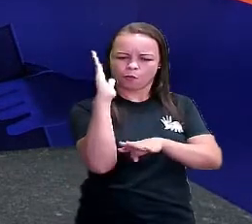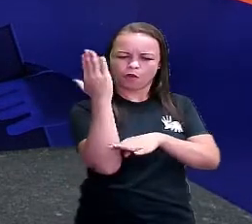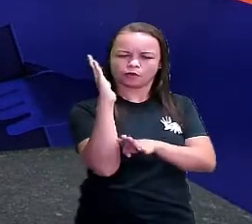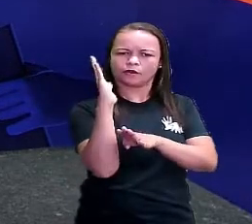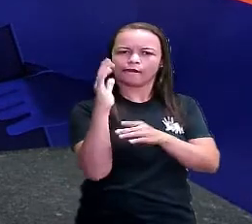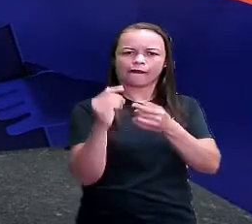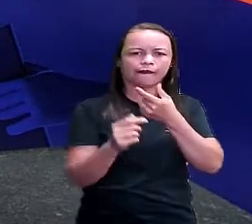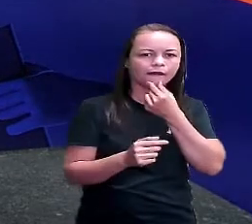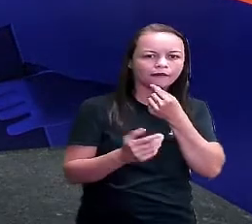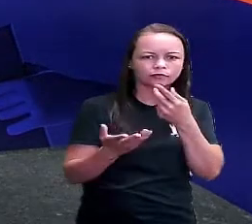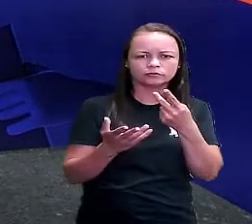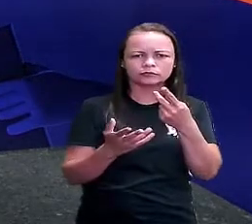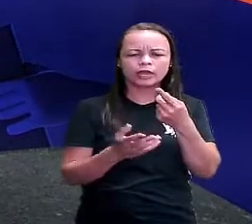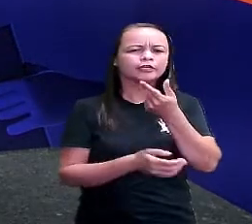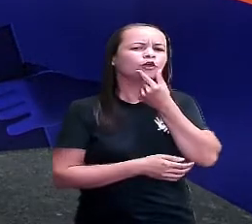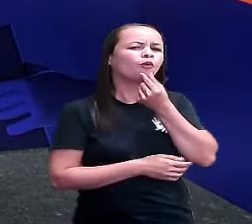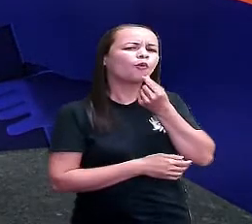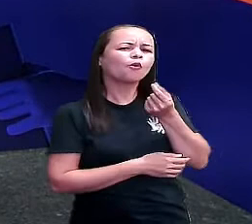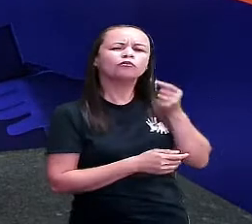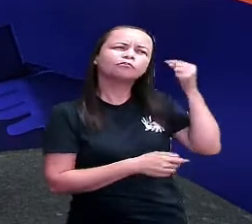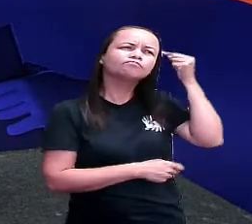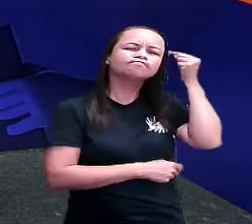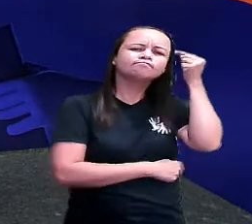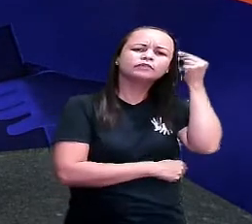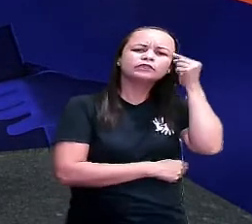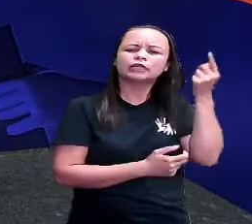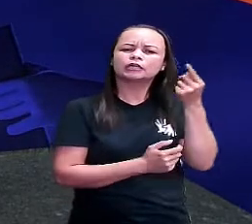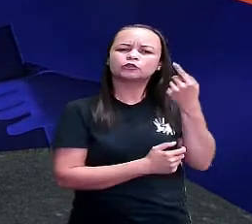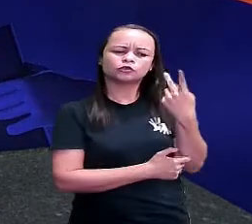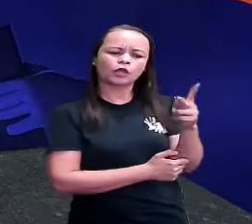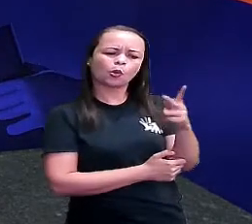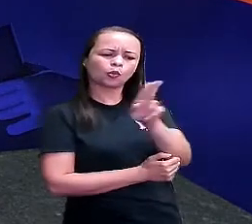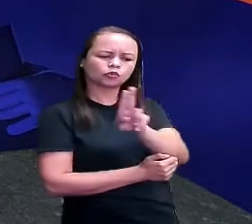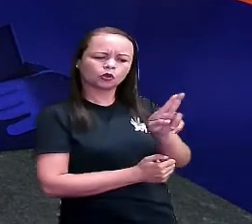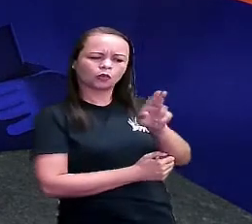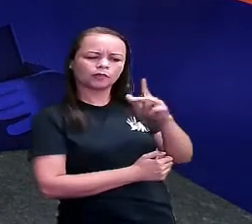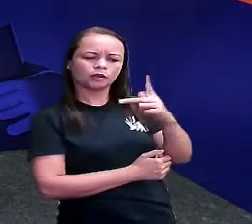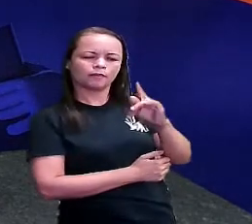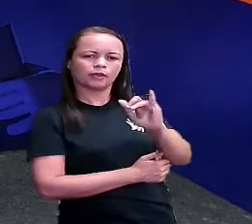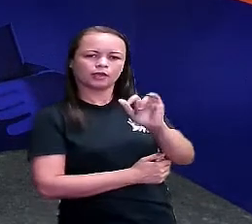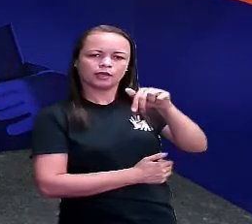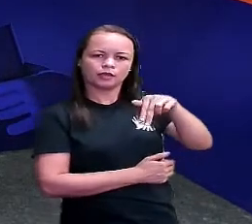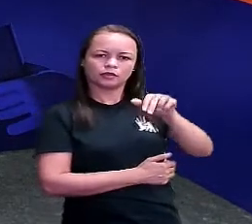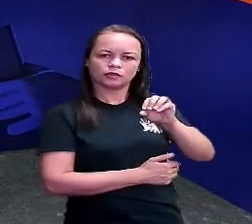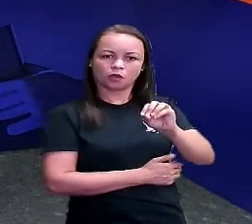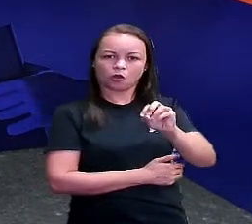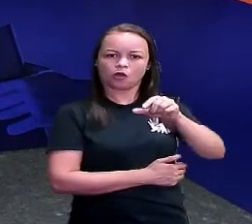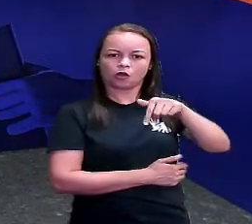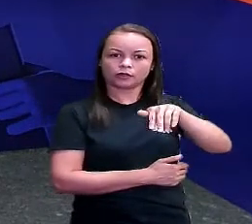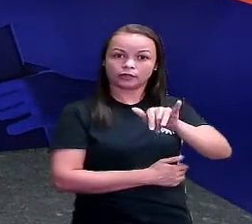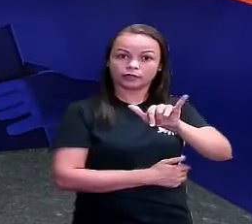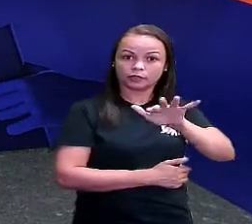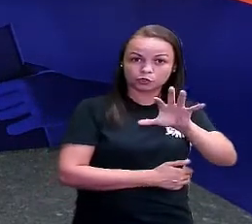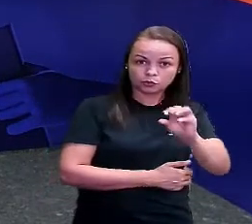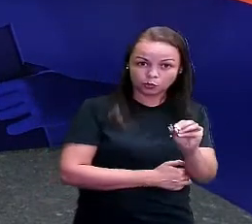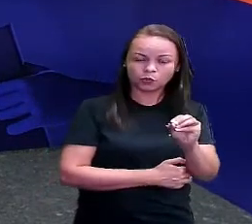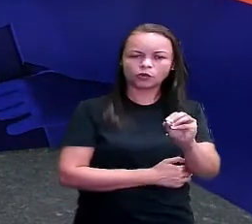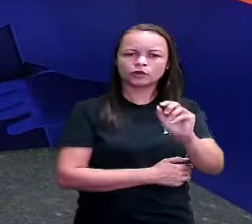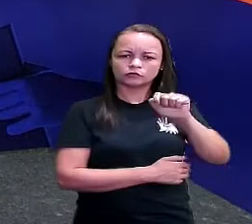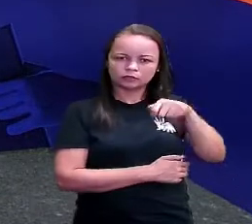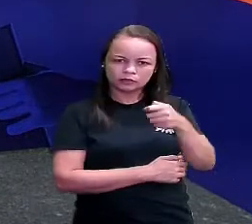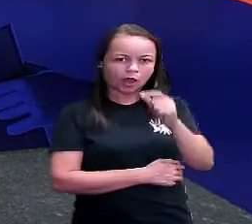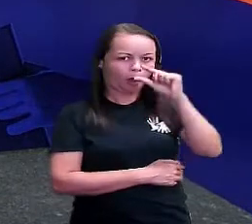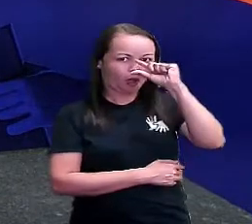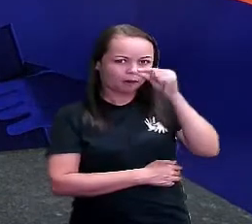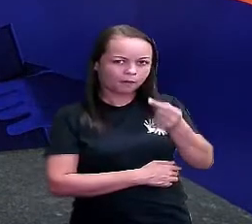pensando e deu o nome a ele de Pinóquio, que ele achava tão lindo aquele nome. Gepeto ficou tão feliz que cuidou daquele menino